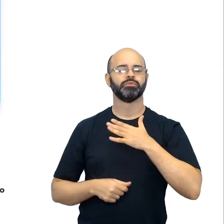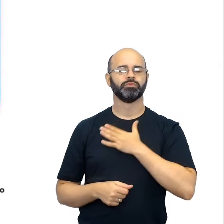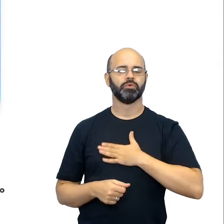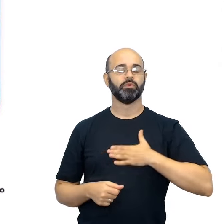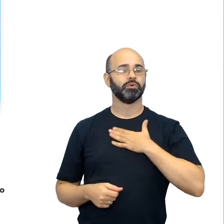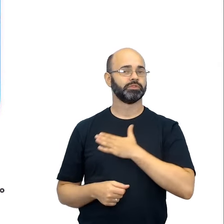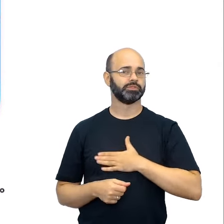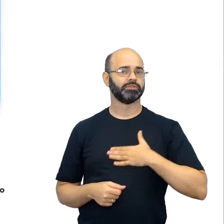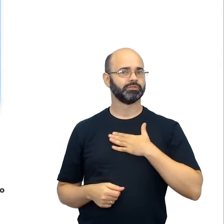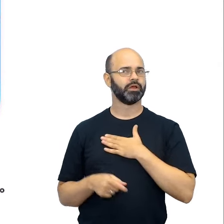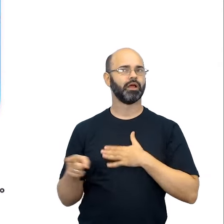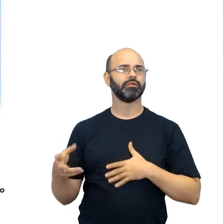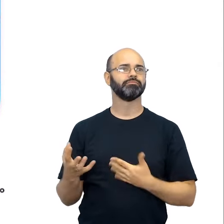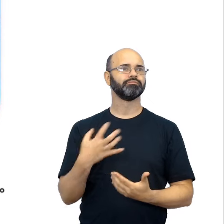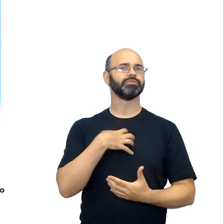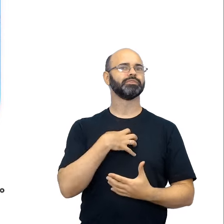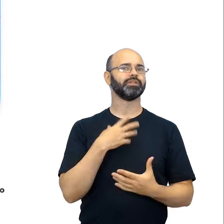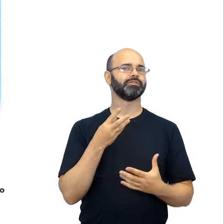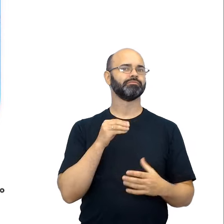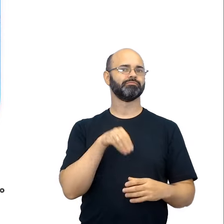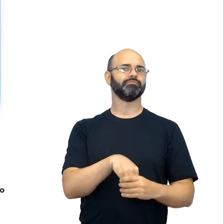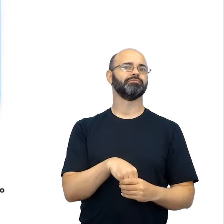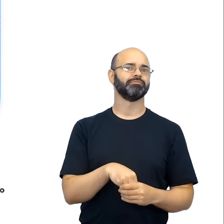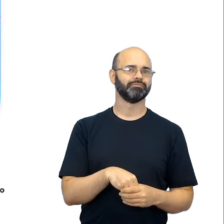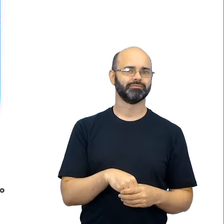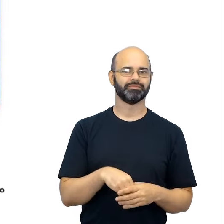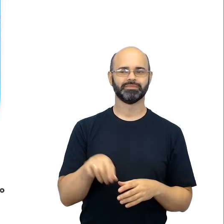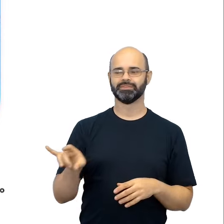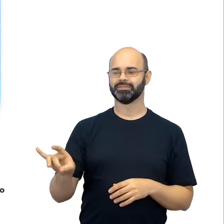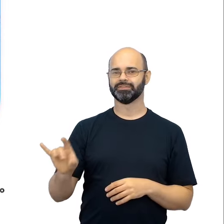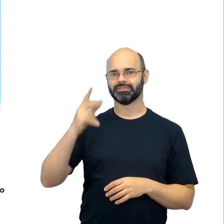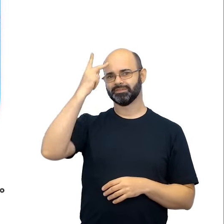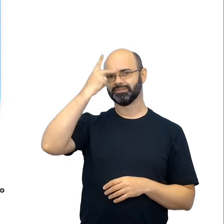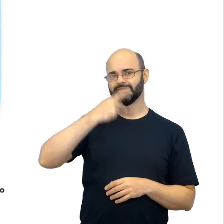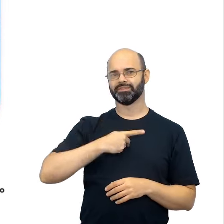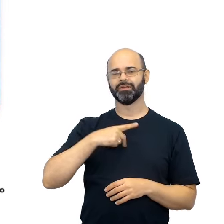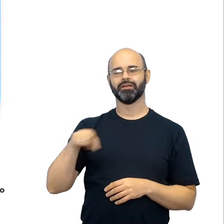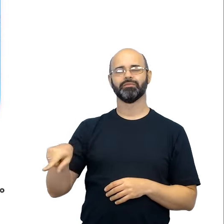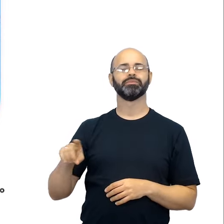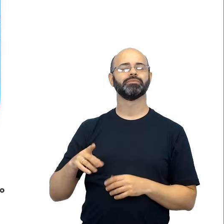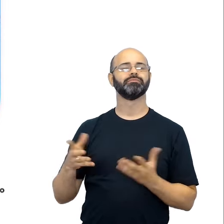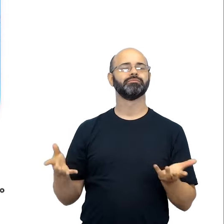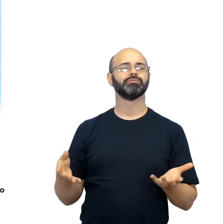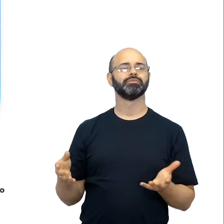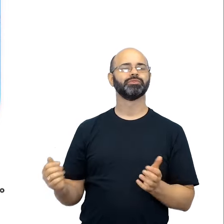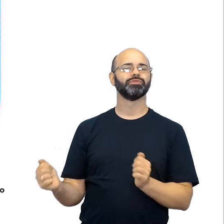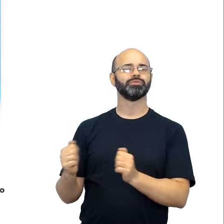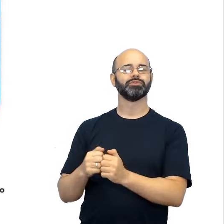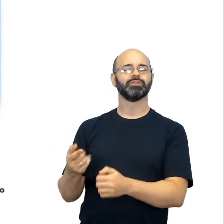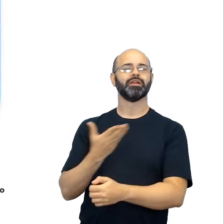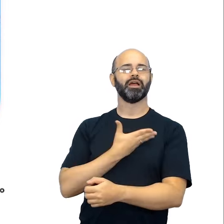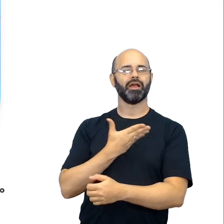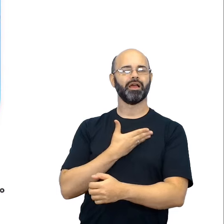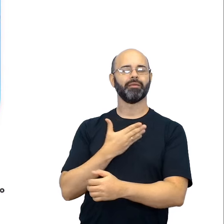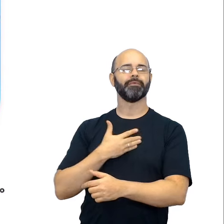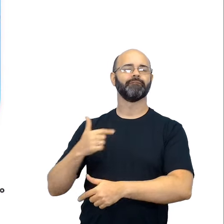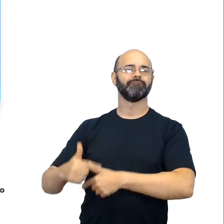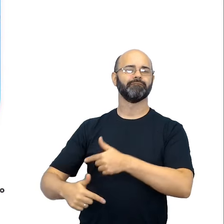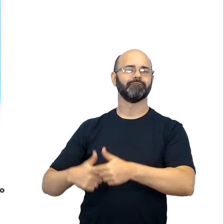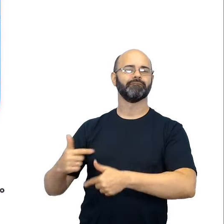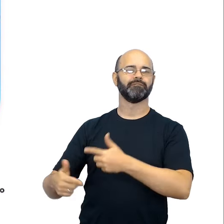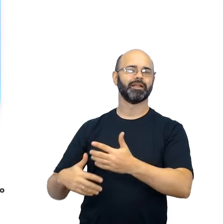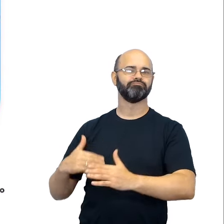sente parte, né? Você dá autonomia, ele começa a construir junto com os outros colegas, então, o